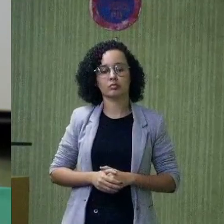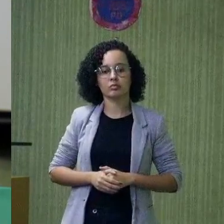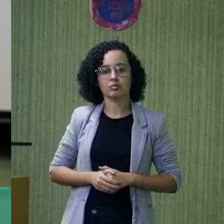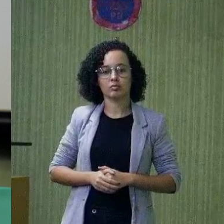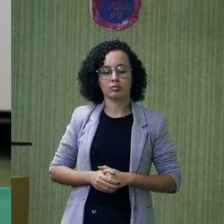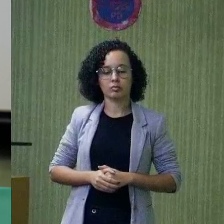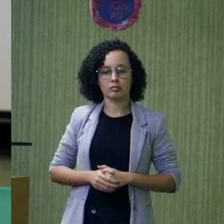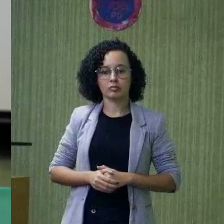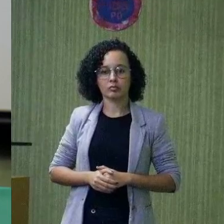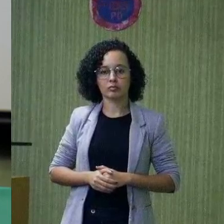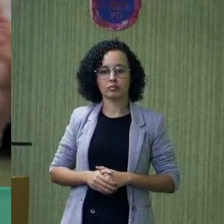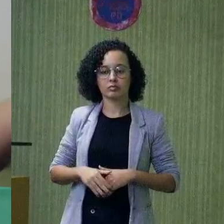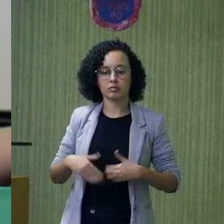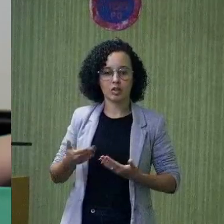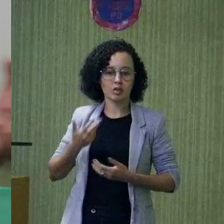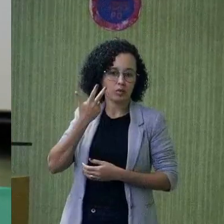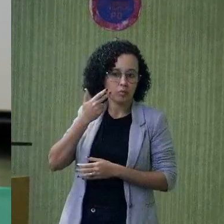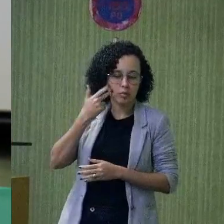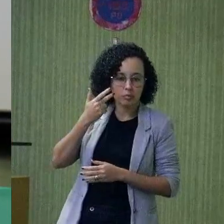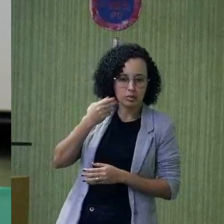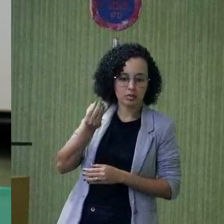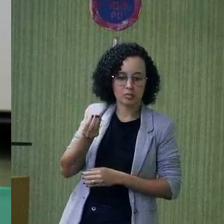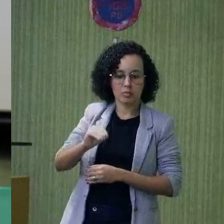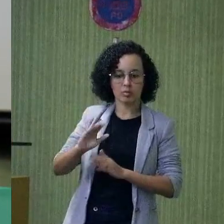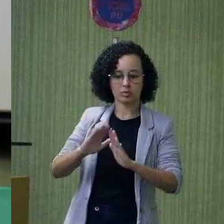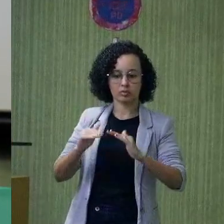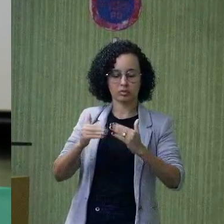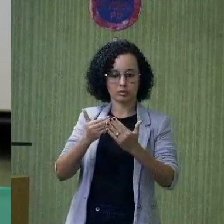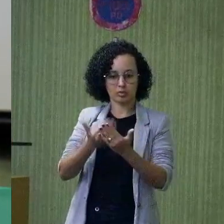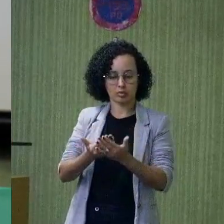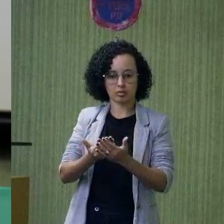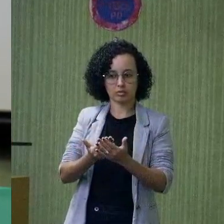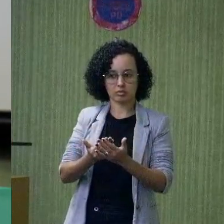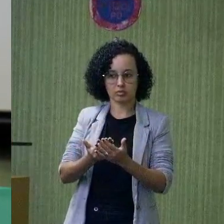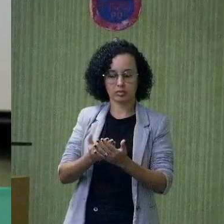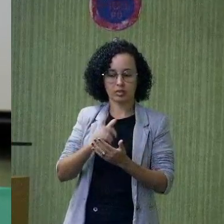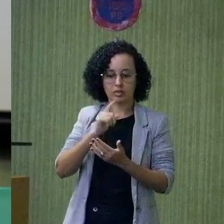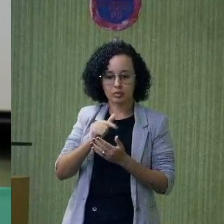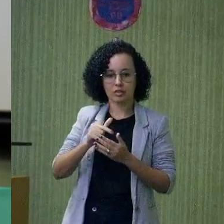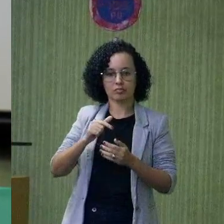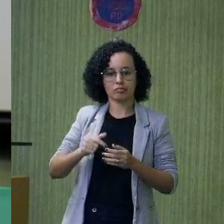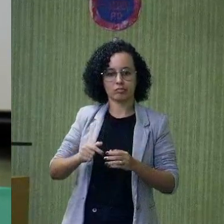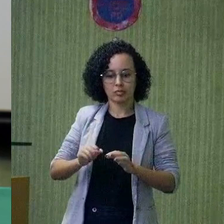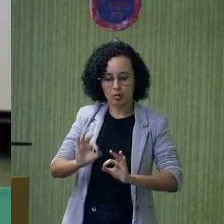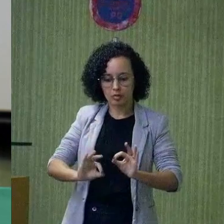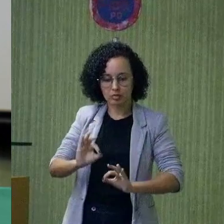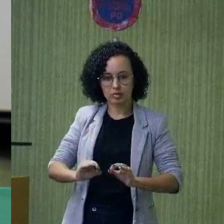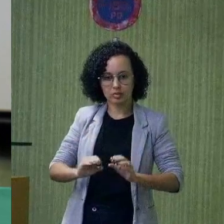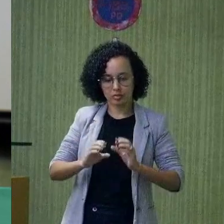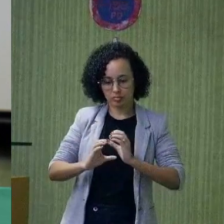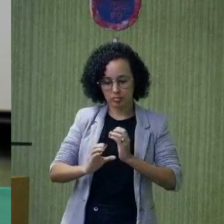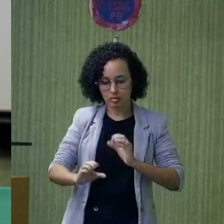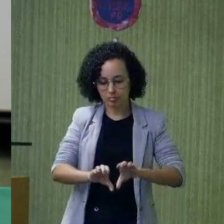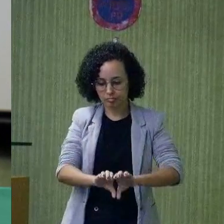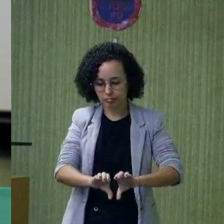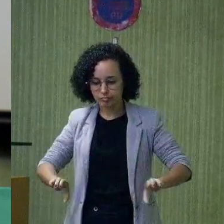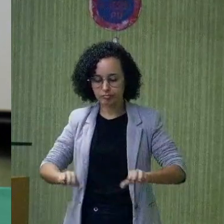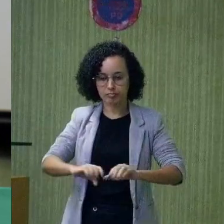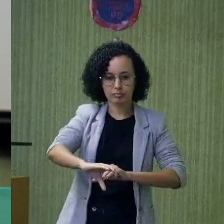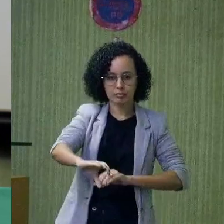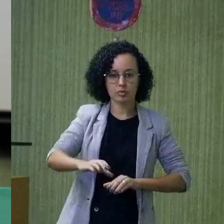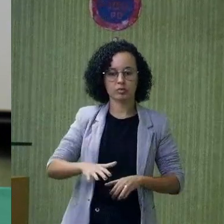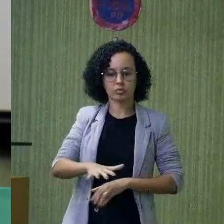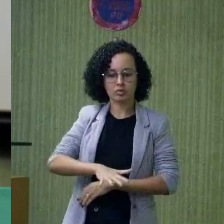pensadas E aí Geralmente se coloca uma escola no lugar que não tem drenagem de água pluvial que não tem esgotamento sanitário e que depois ela